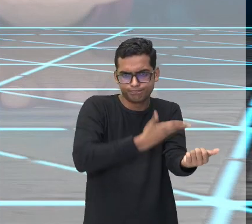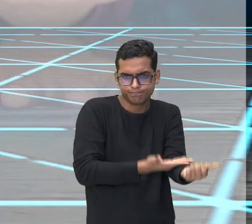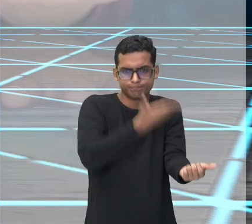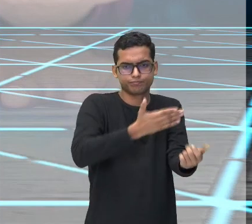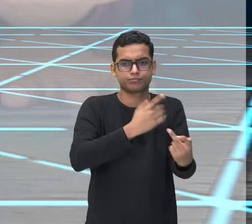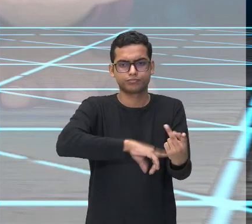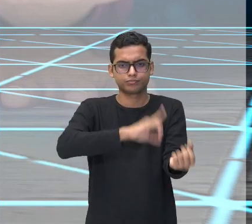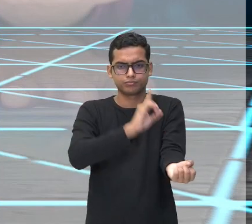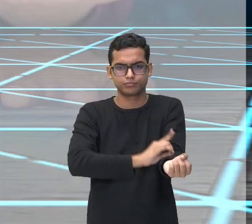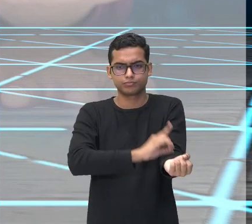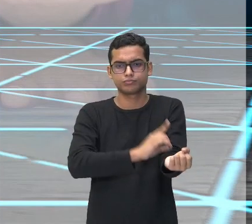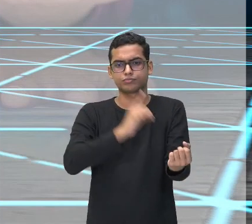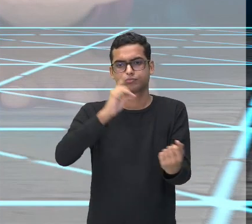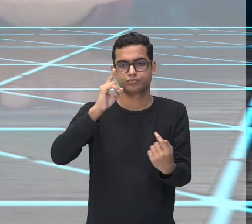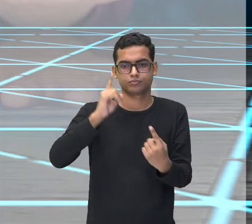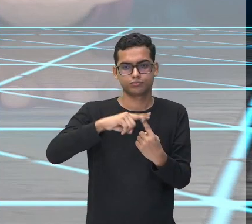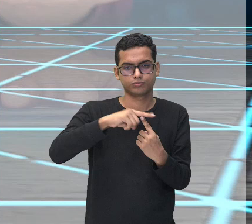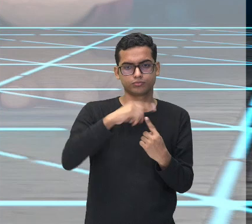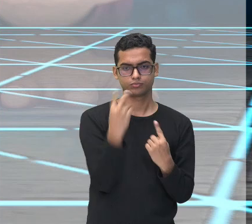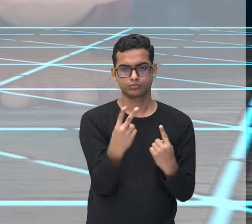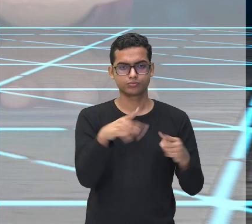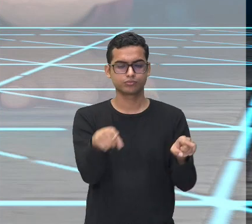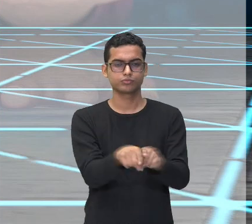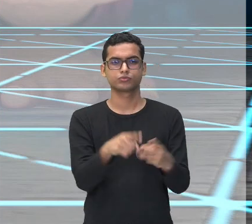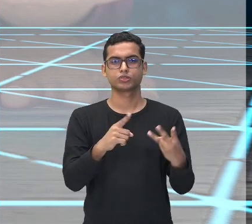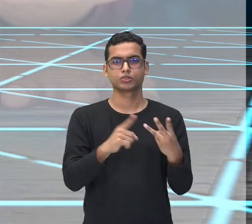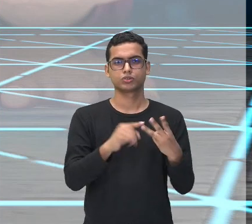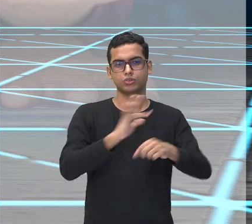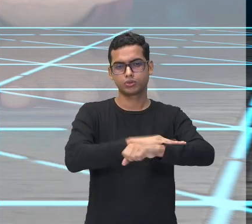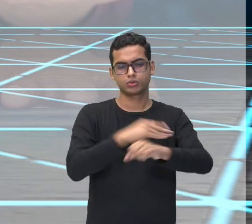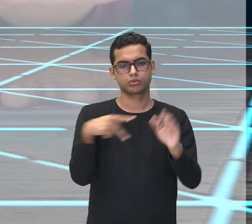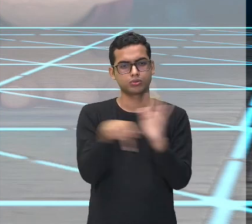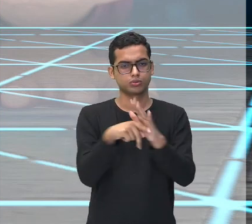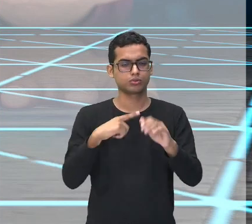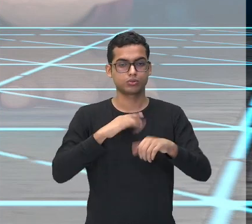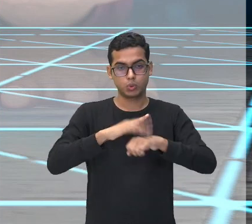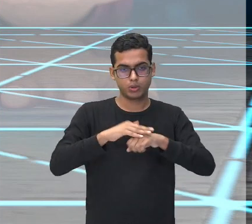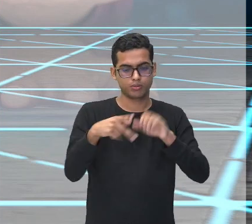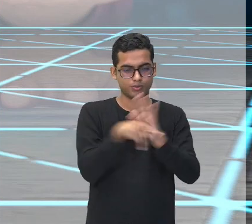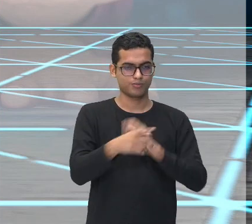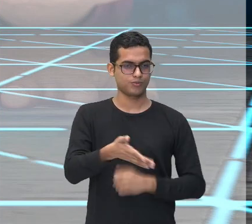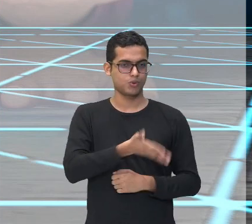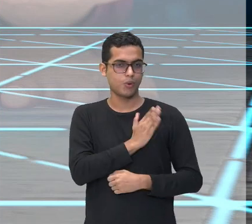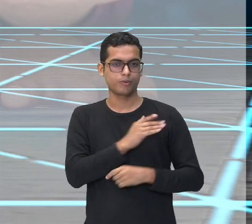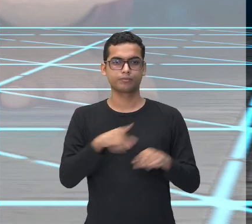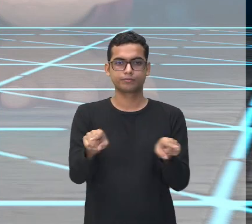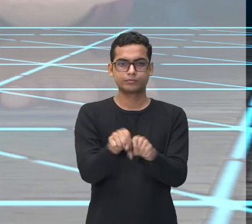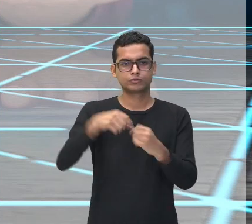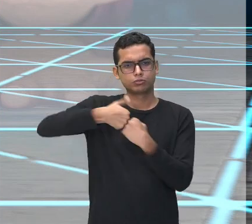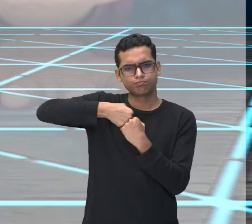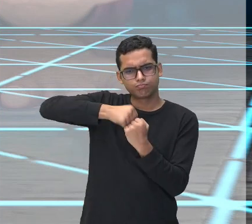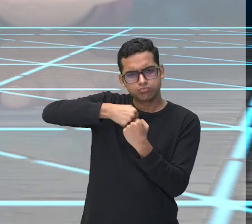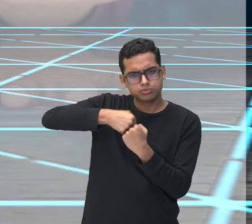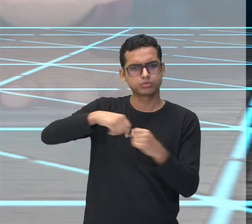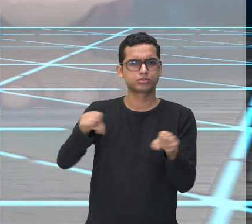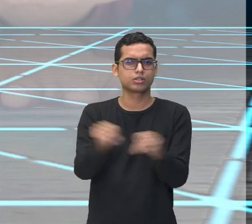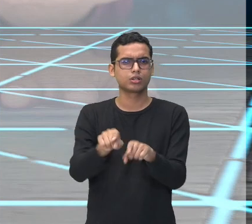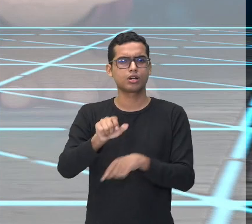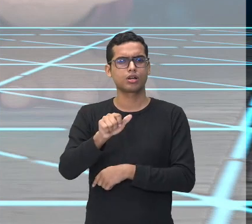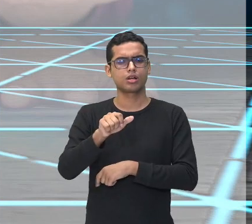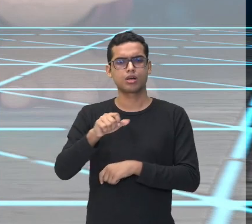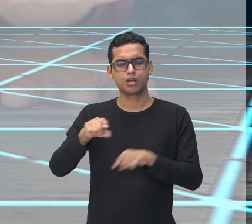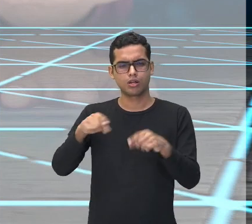2, doenças relacionadas ao coração, artrose, artrite, refluxo esofágico, câncer de